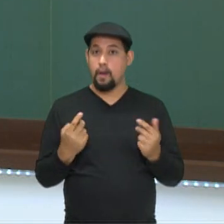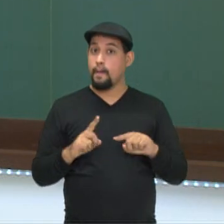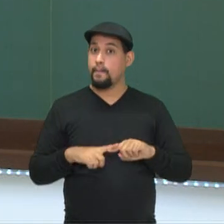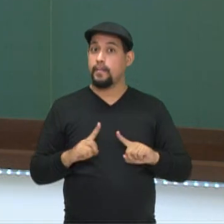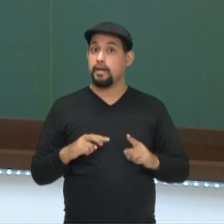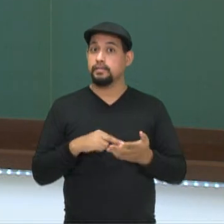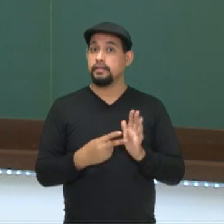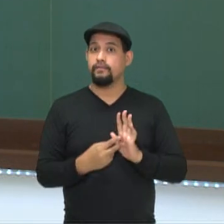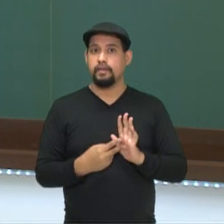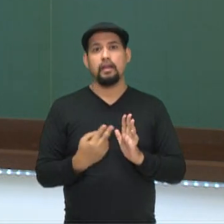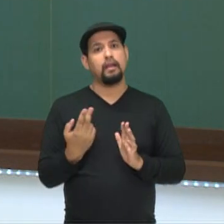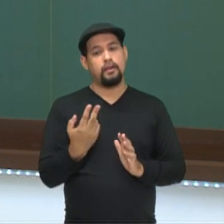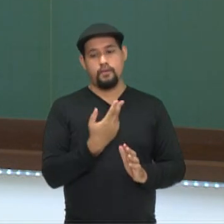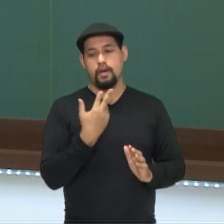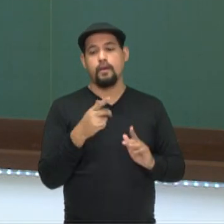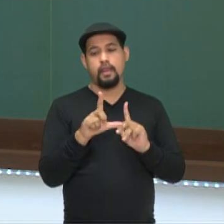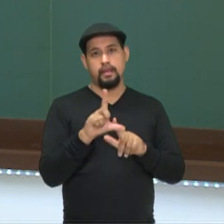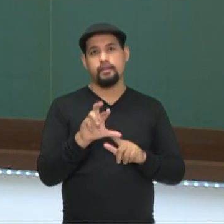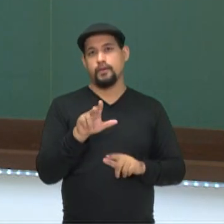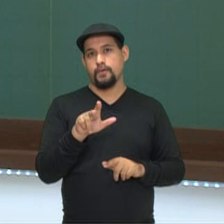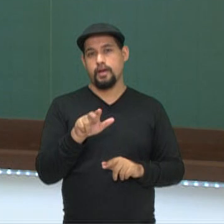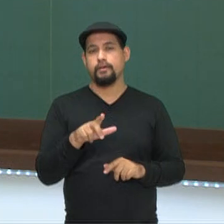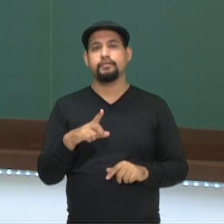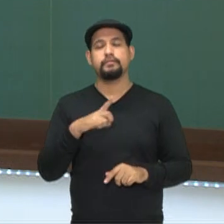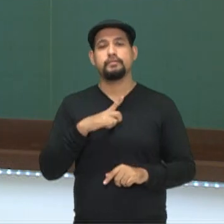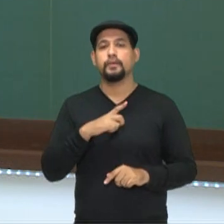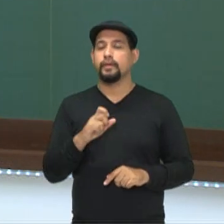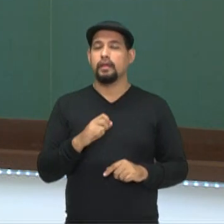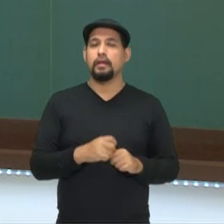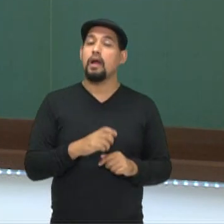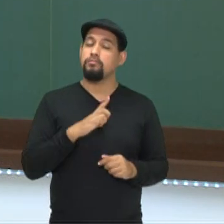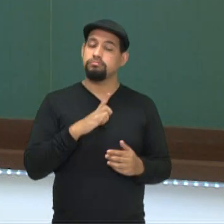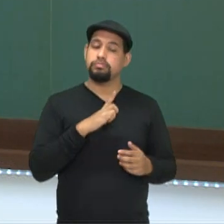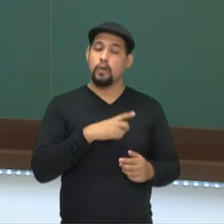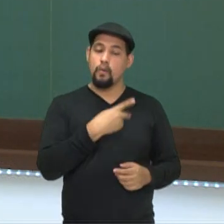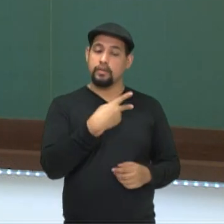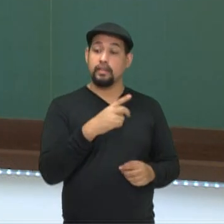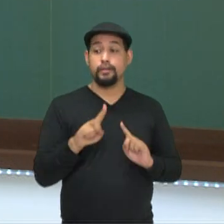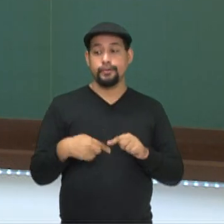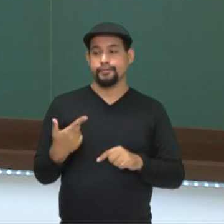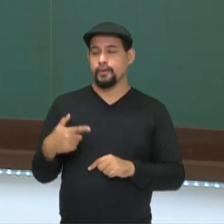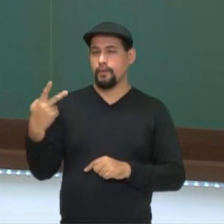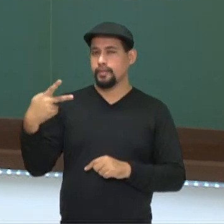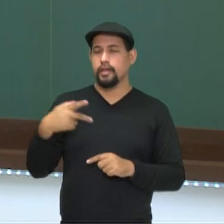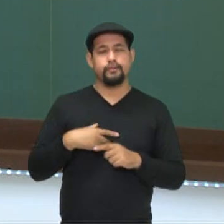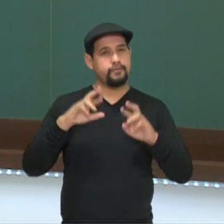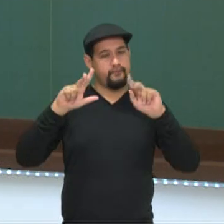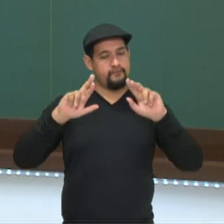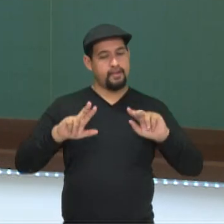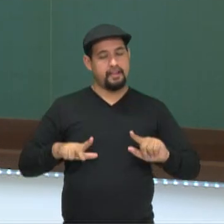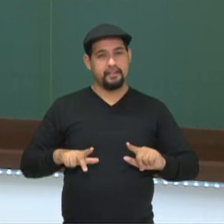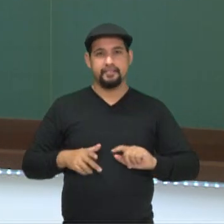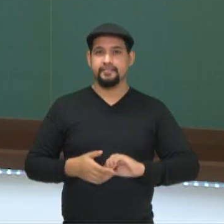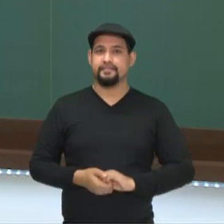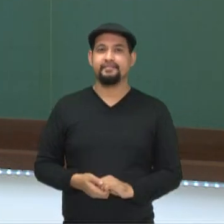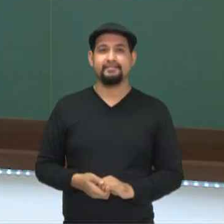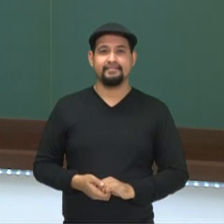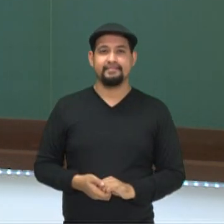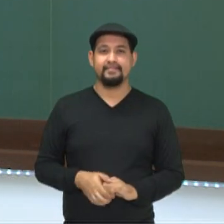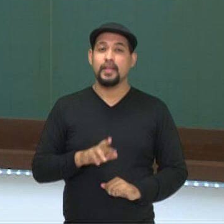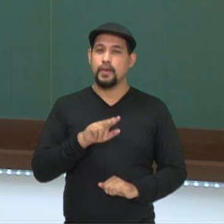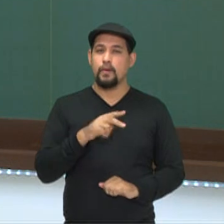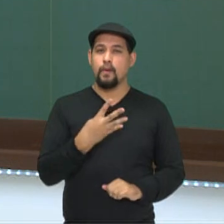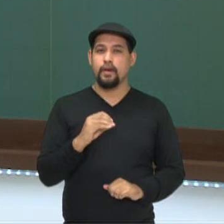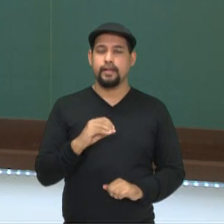embora seja a mesma letra, tá? Uma está ao quadrado e a outra não. São coisas diferentes. Igual a